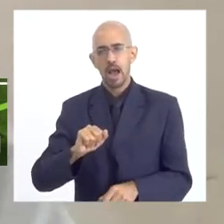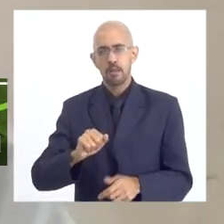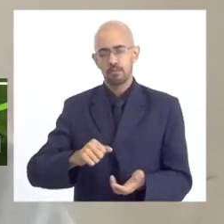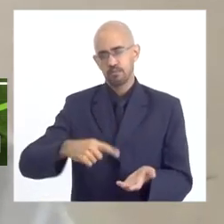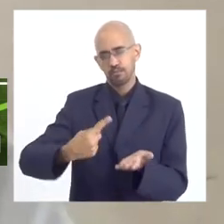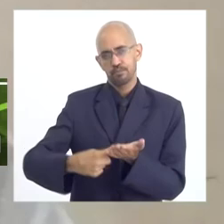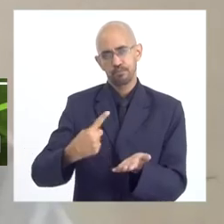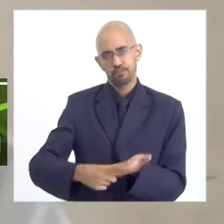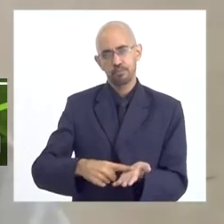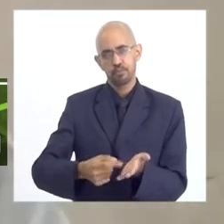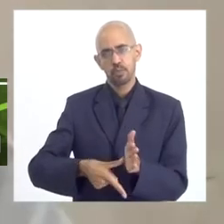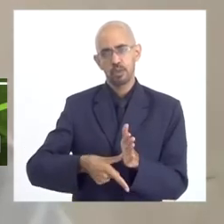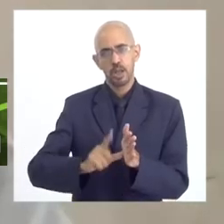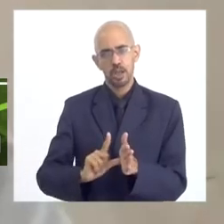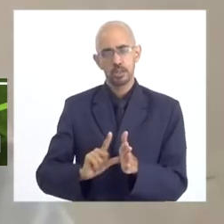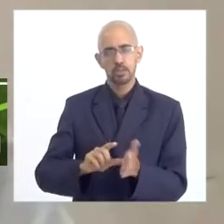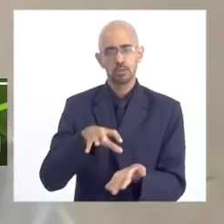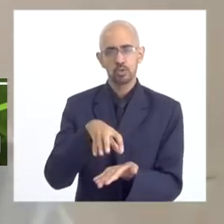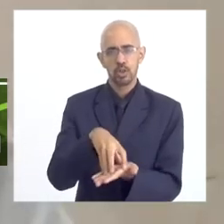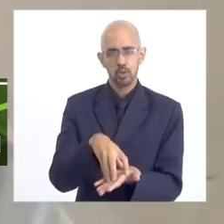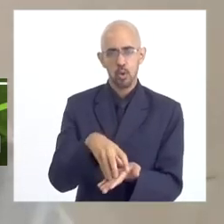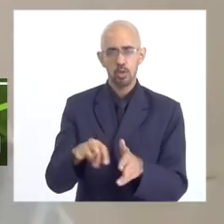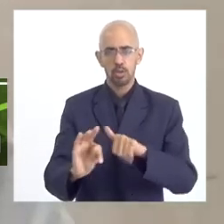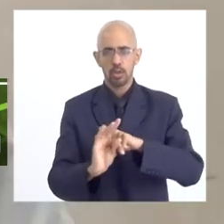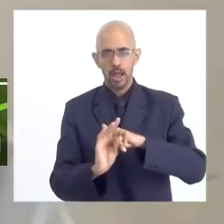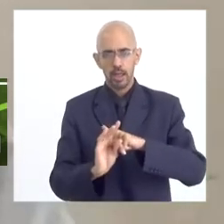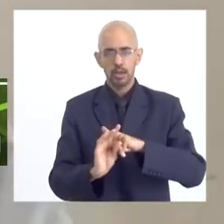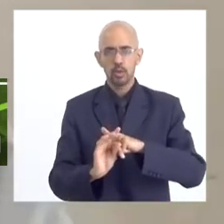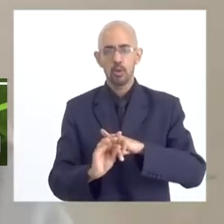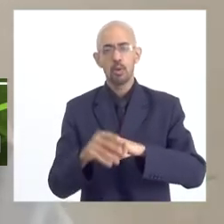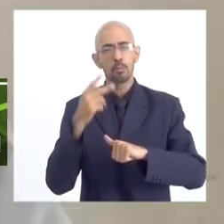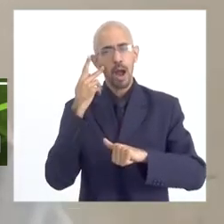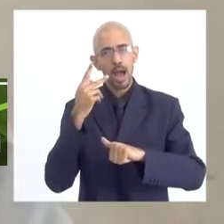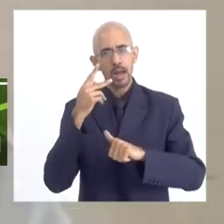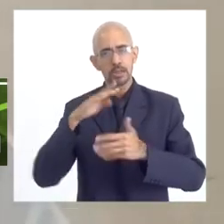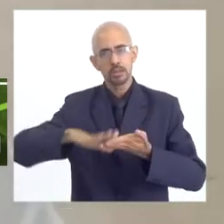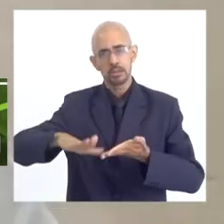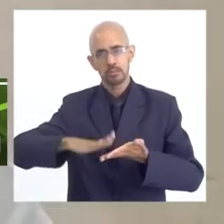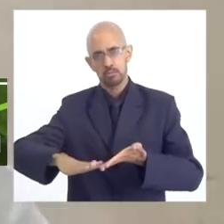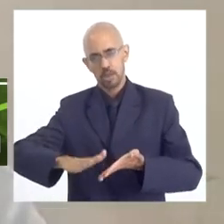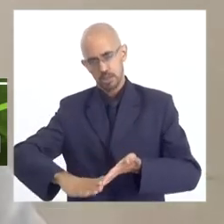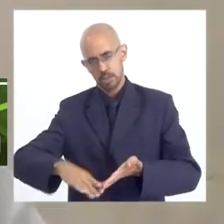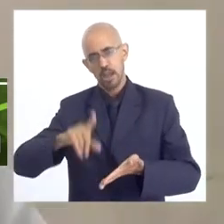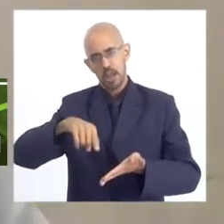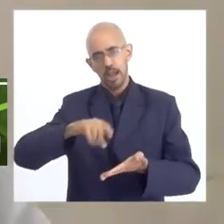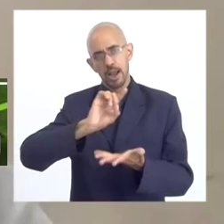órgão técnico a ser atribuído para as despesas. Isso é feito poder a poder.